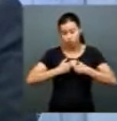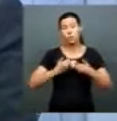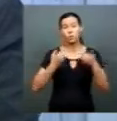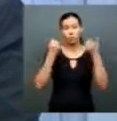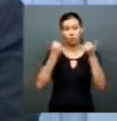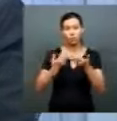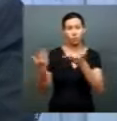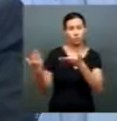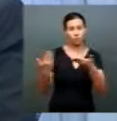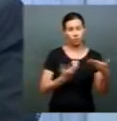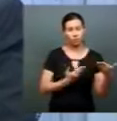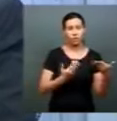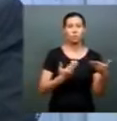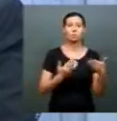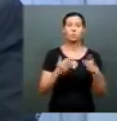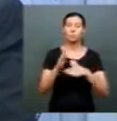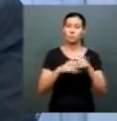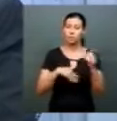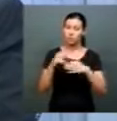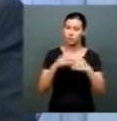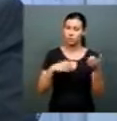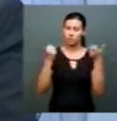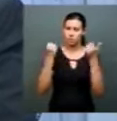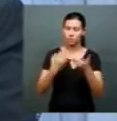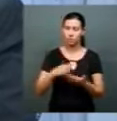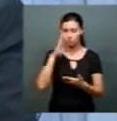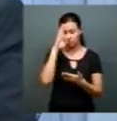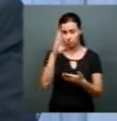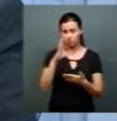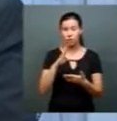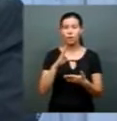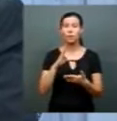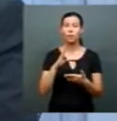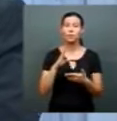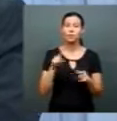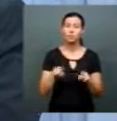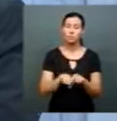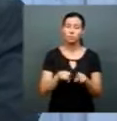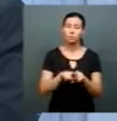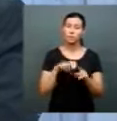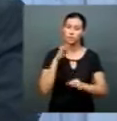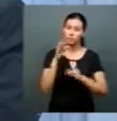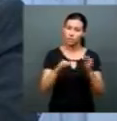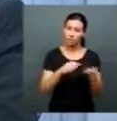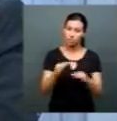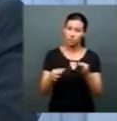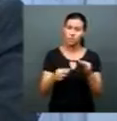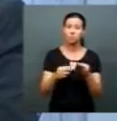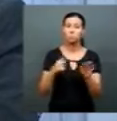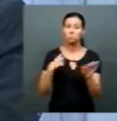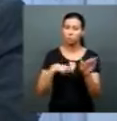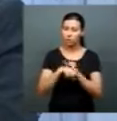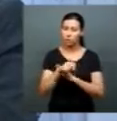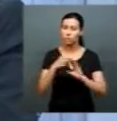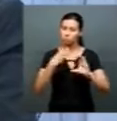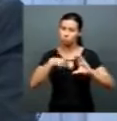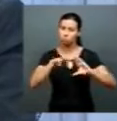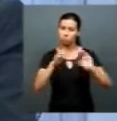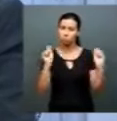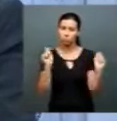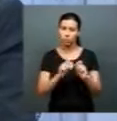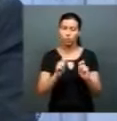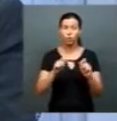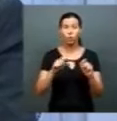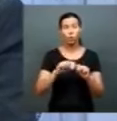sobre as principais causas, sintomas, diagnóstico e tratamento. Mande as suas perguntas ou envie comentários